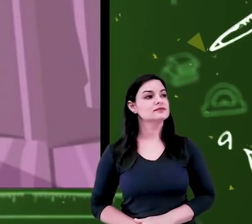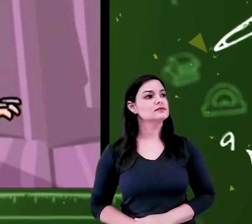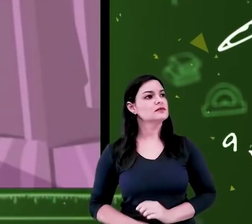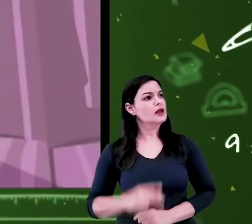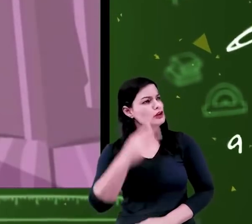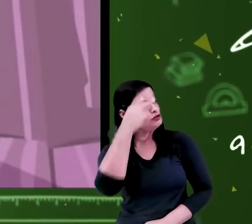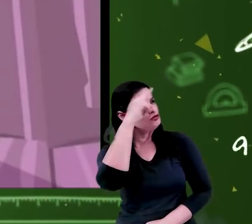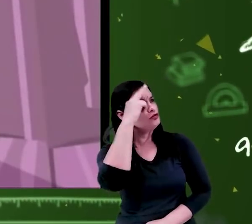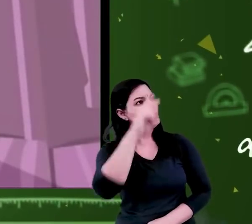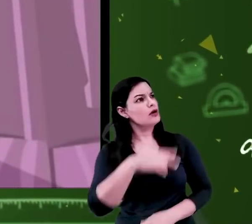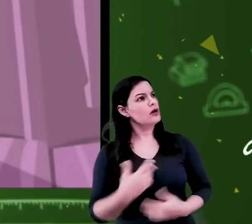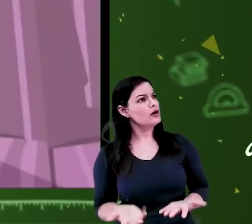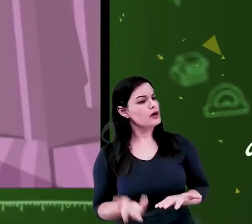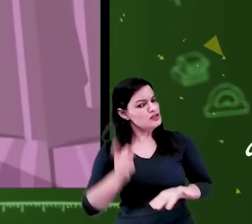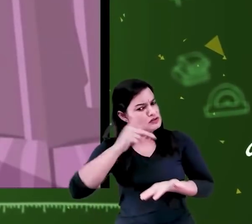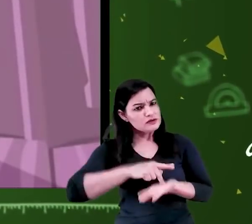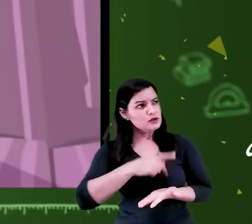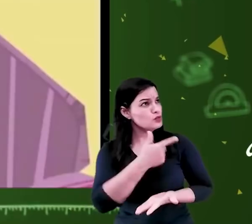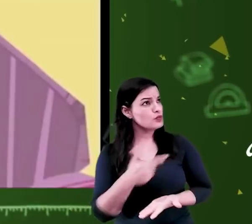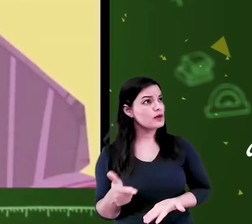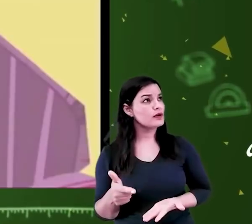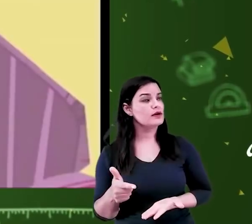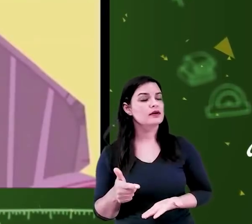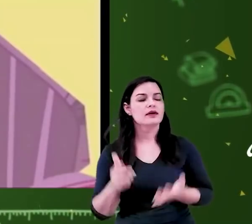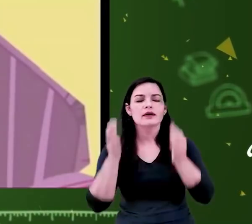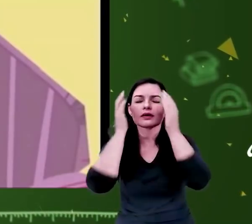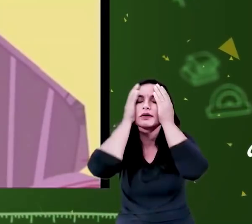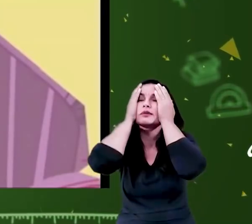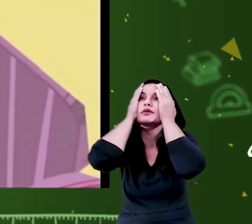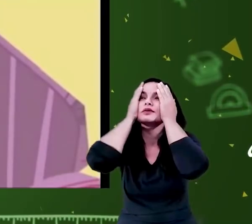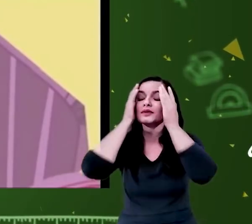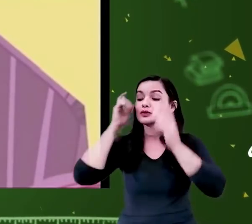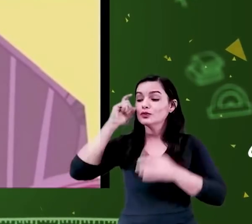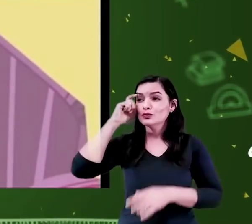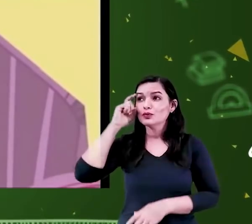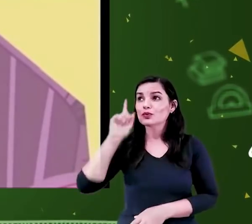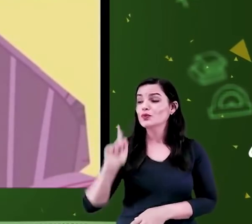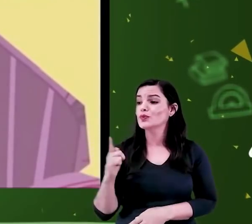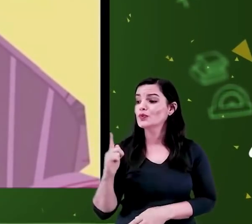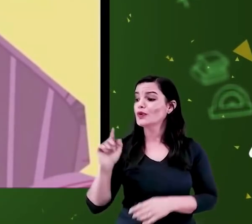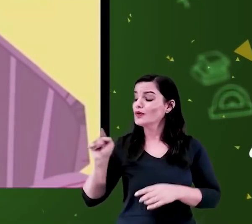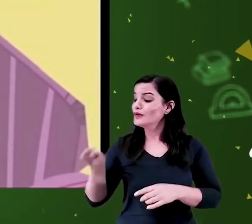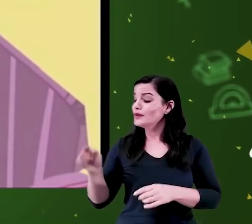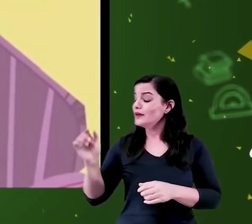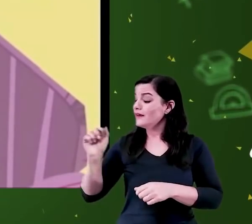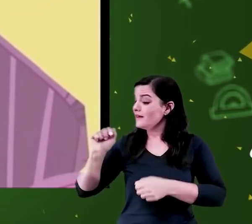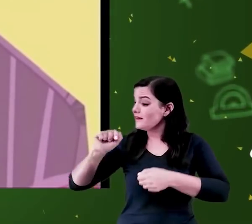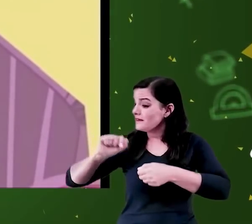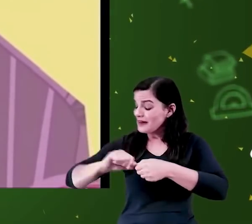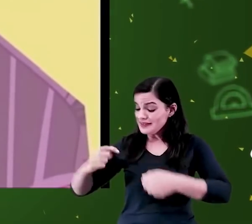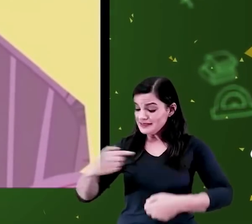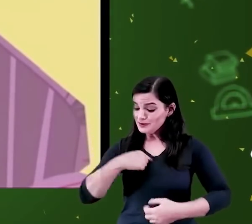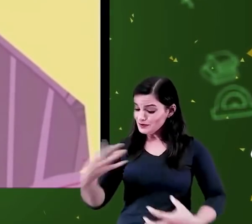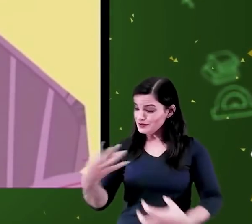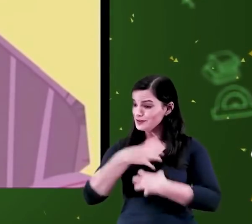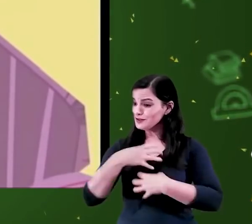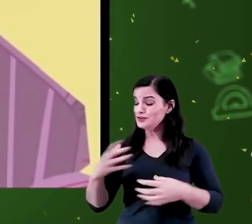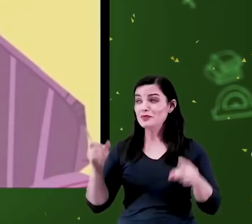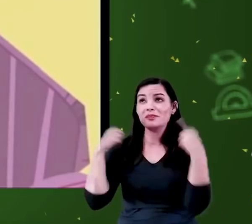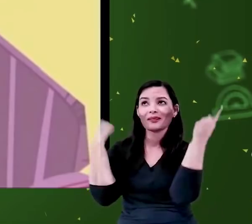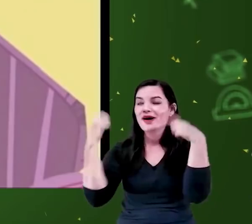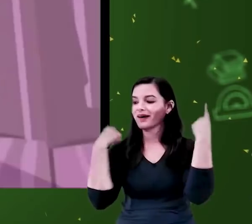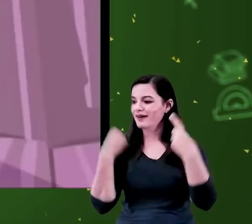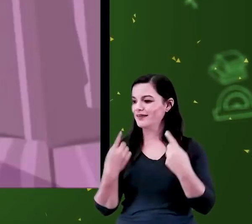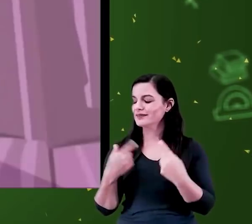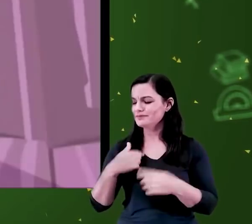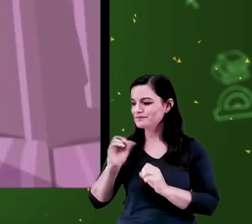História? Mas então não é de verdade? Ai, meu Deus, Gutinho, você me deixa maluca. Eu vou te ensinar